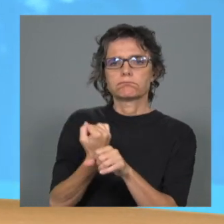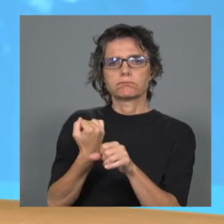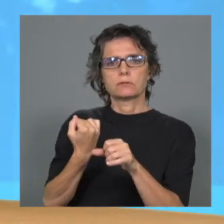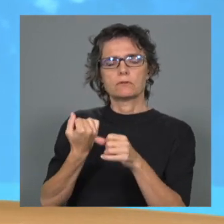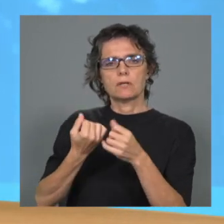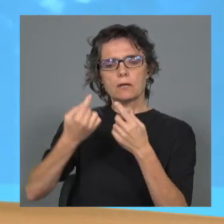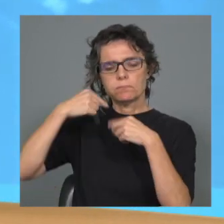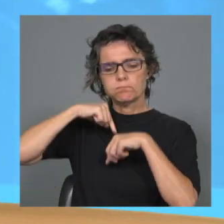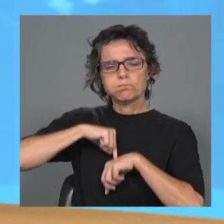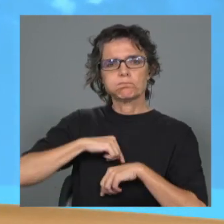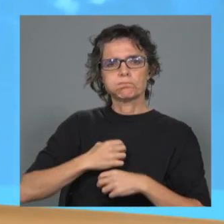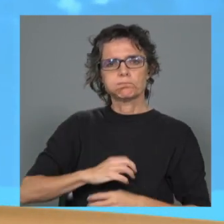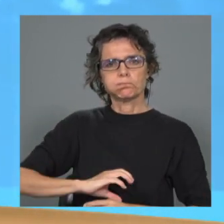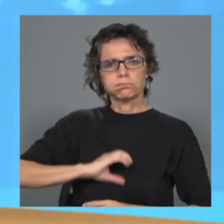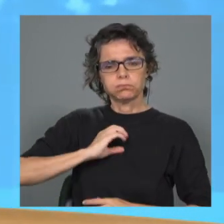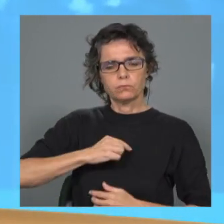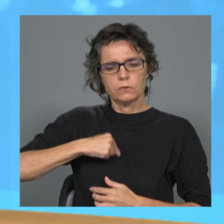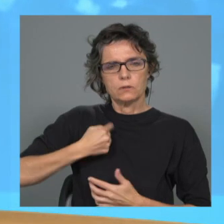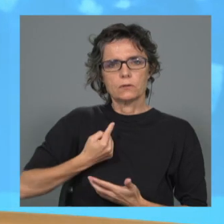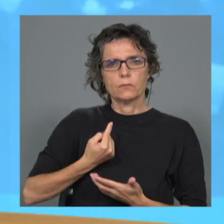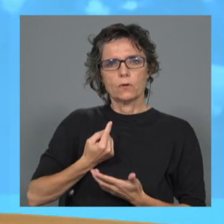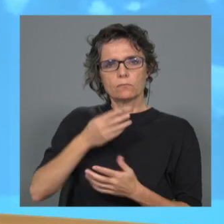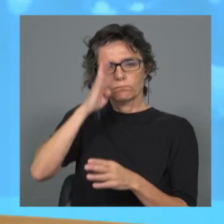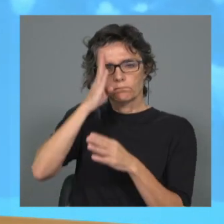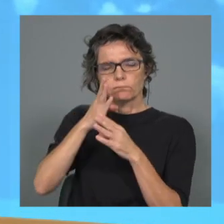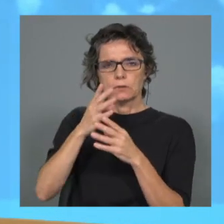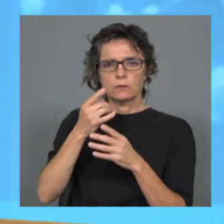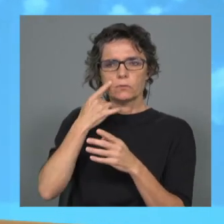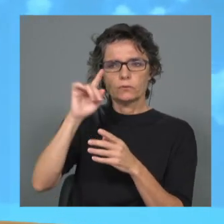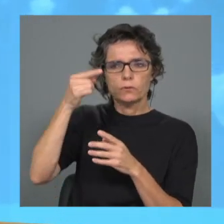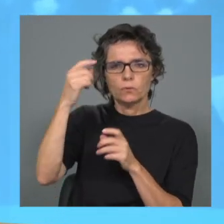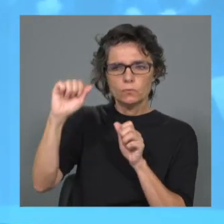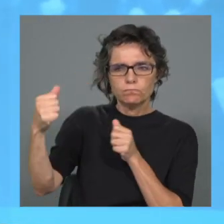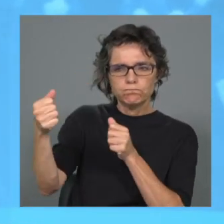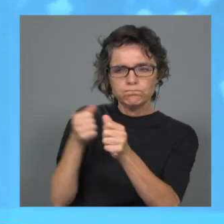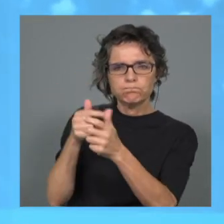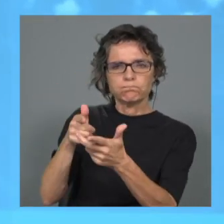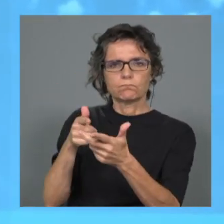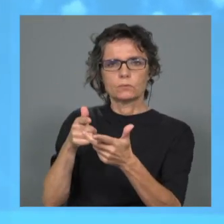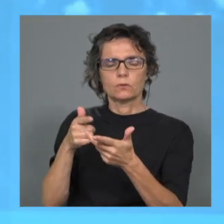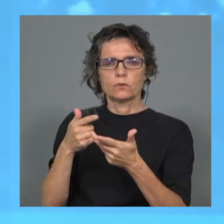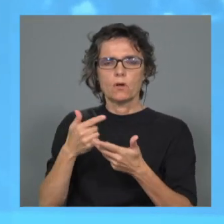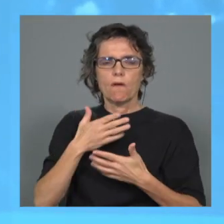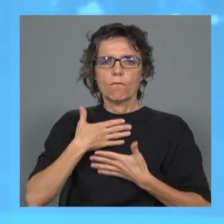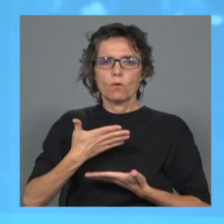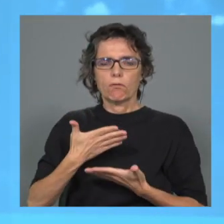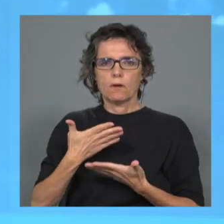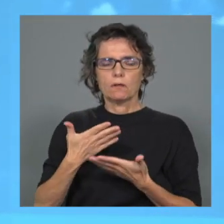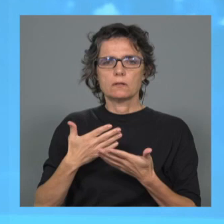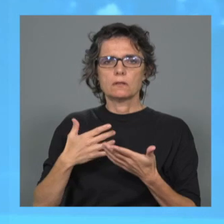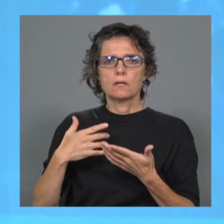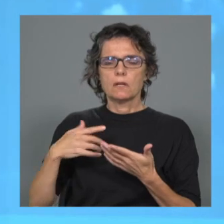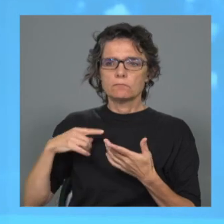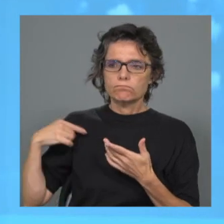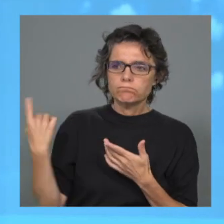a autoconfiança, a resiliência, a empatia e o serviço deixam de o ser para se tornarem a linguagem comum